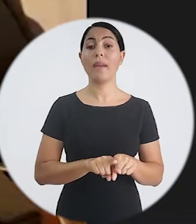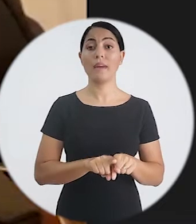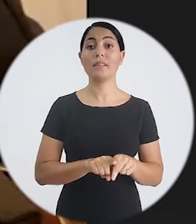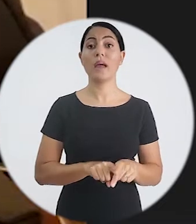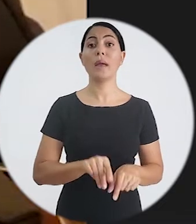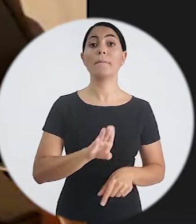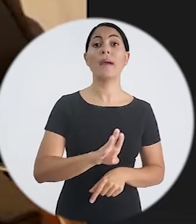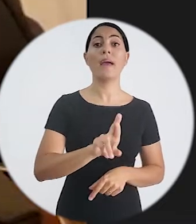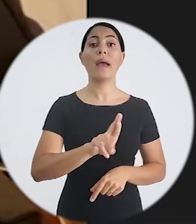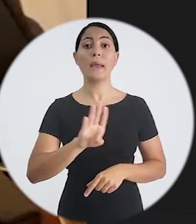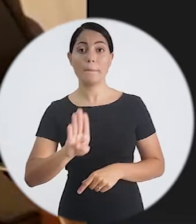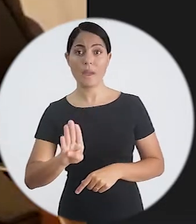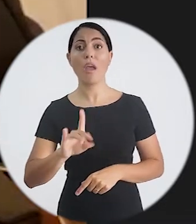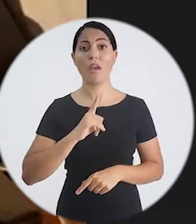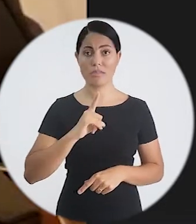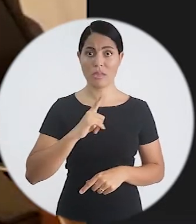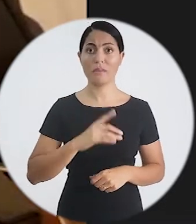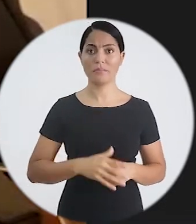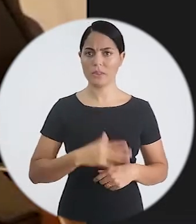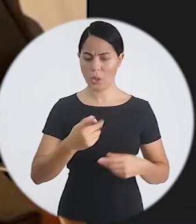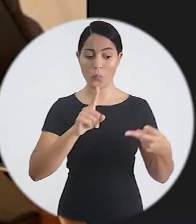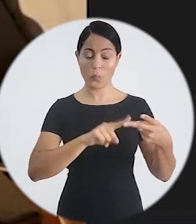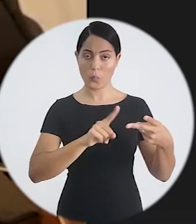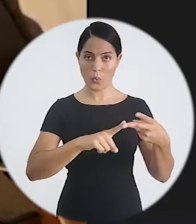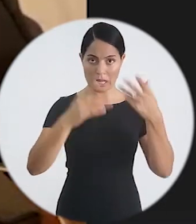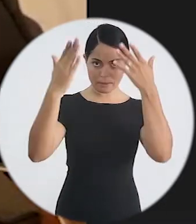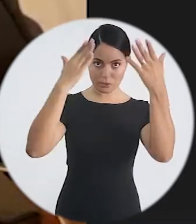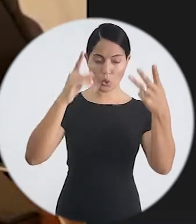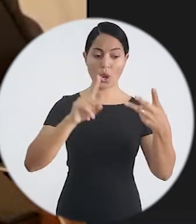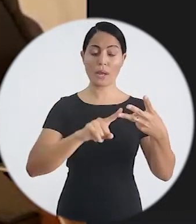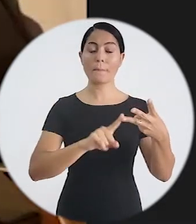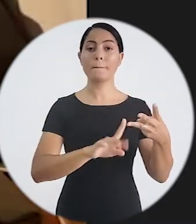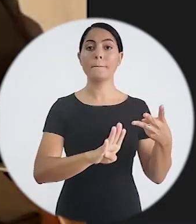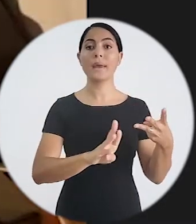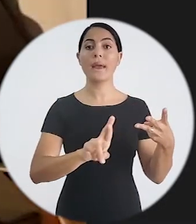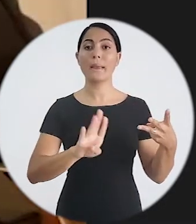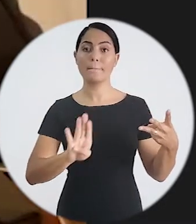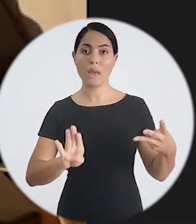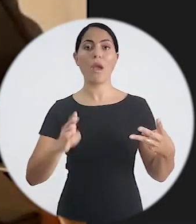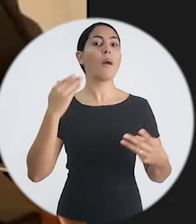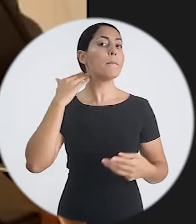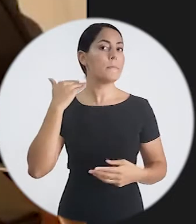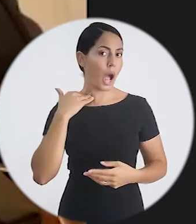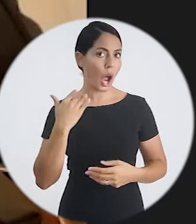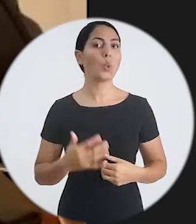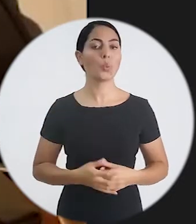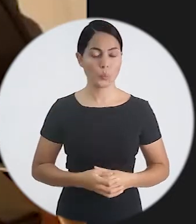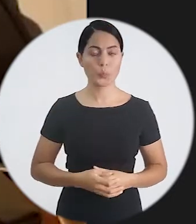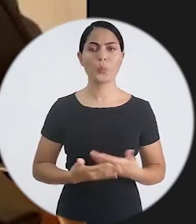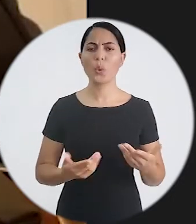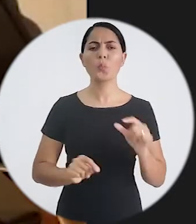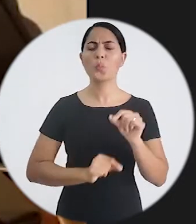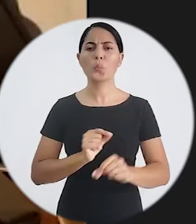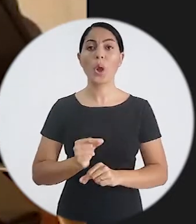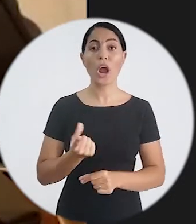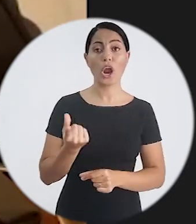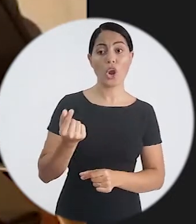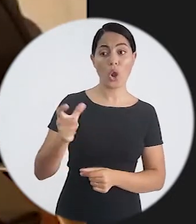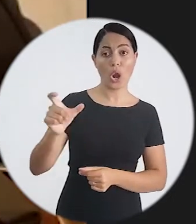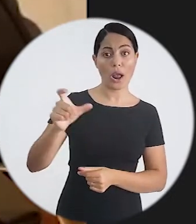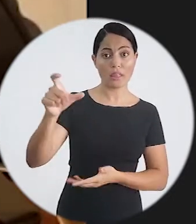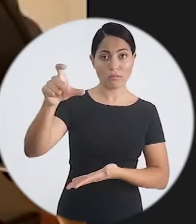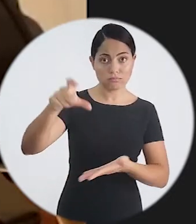E cito também uma parceria com o Banco BRB, onde nós ofertamos a possibilidade do advogado ter acesso a cartão